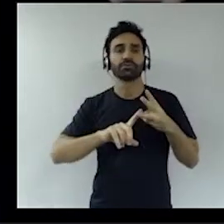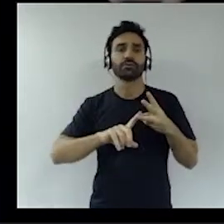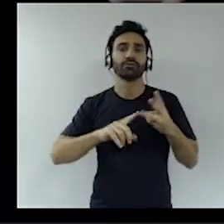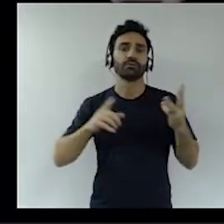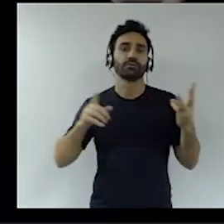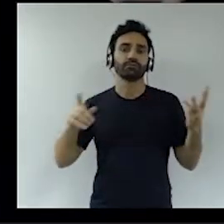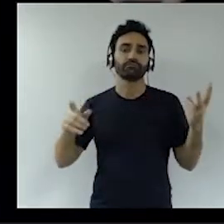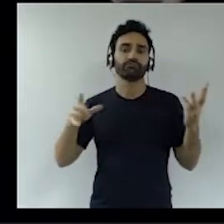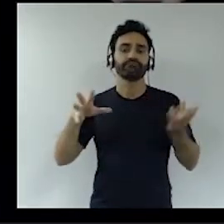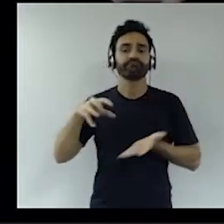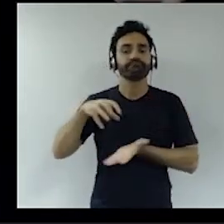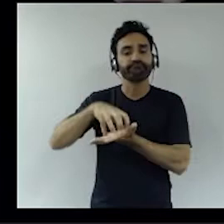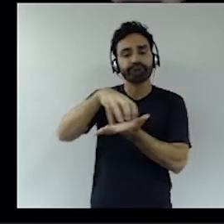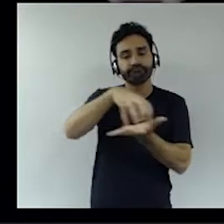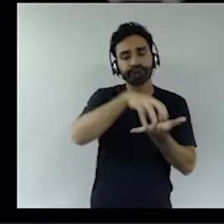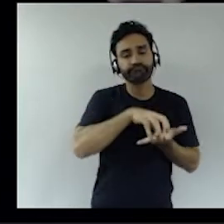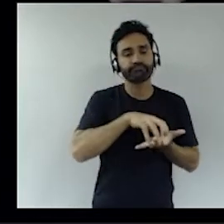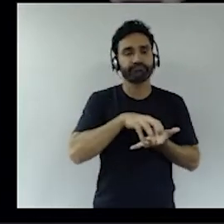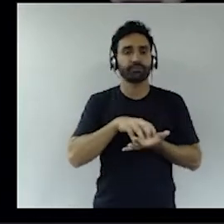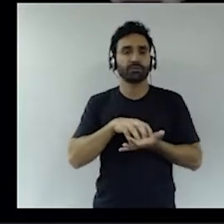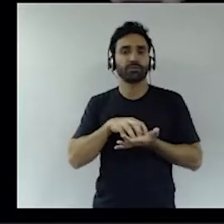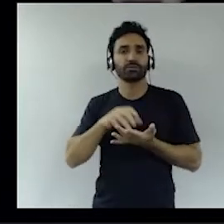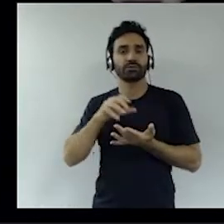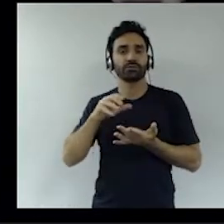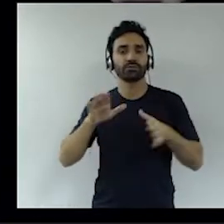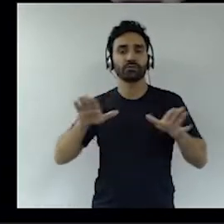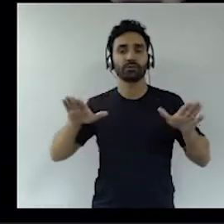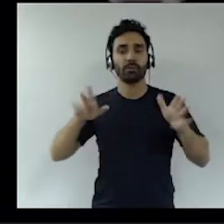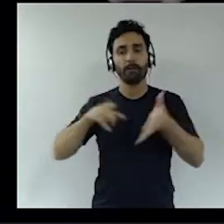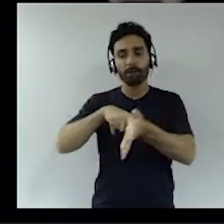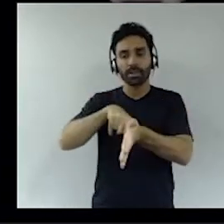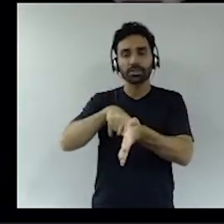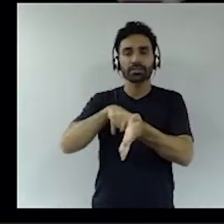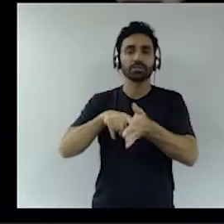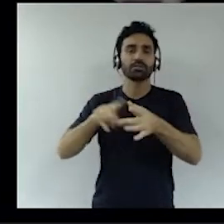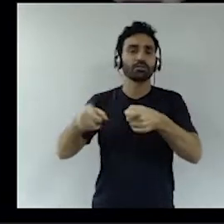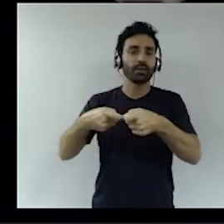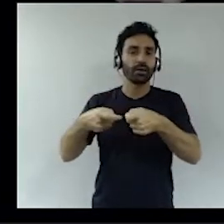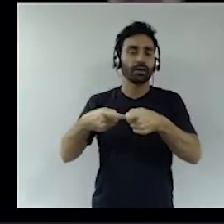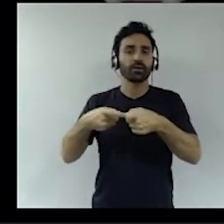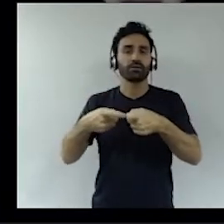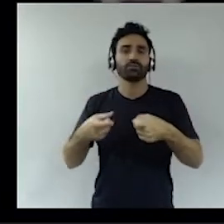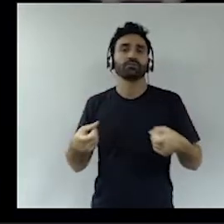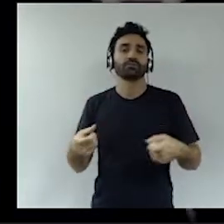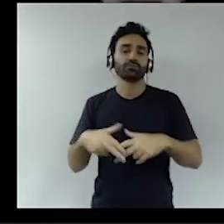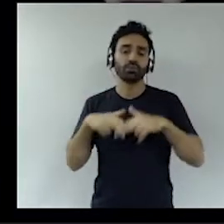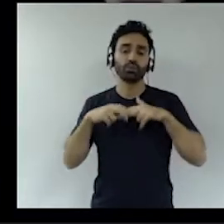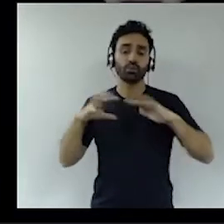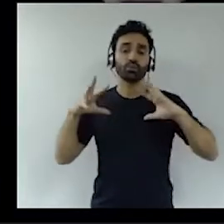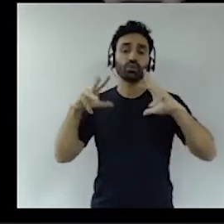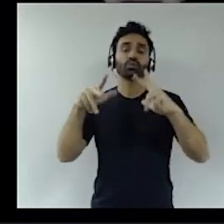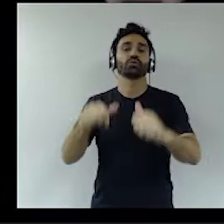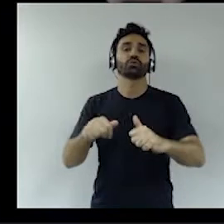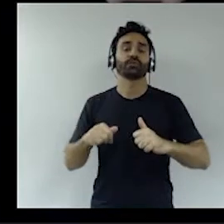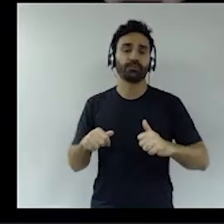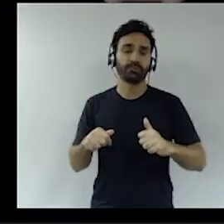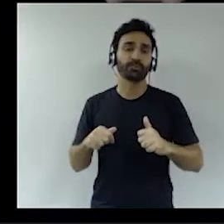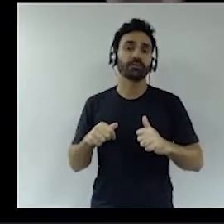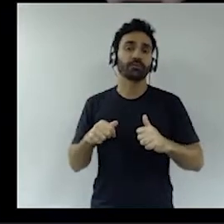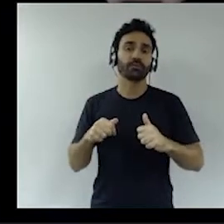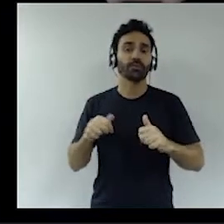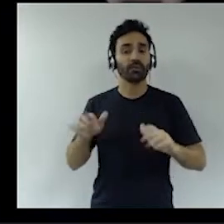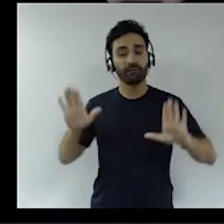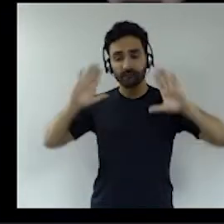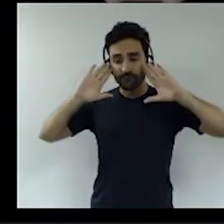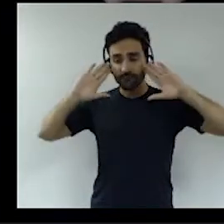pelos organismos de concentração da pesquisa médica, e tudo isso concentrado,